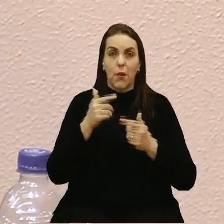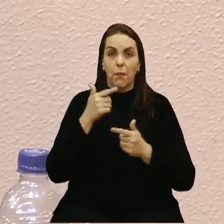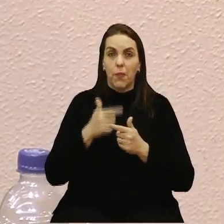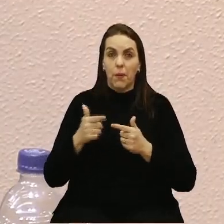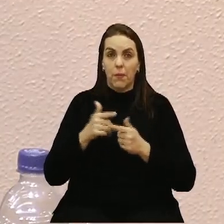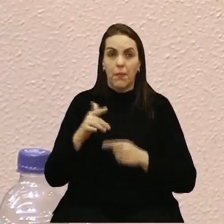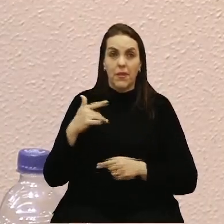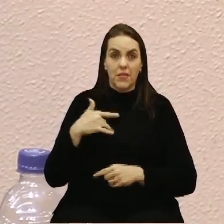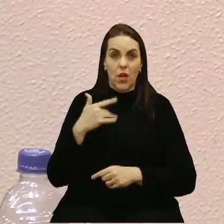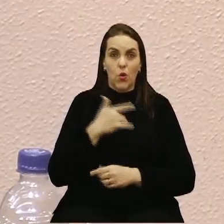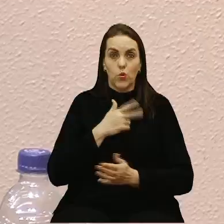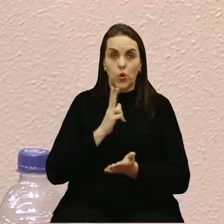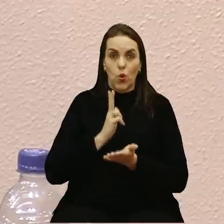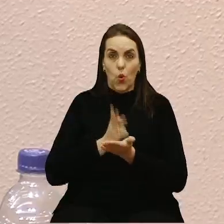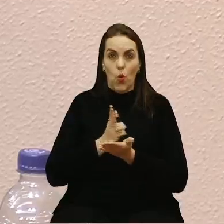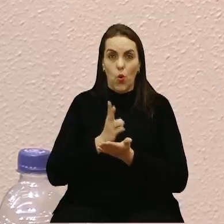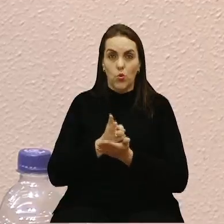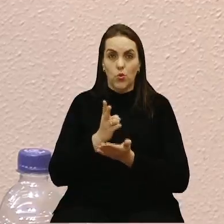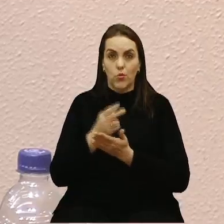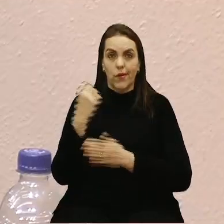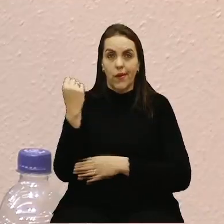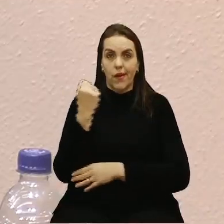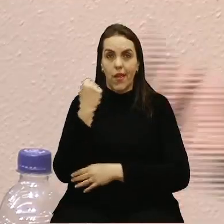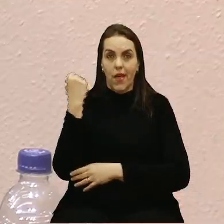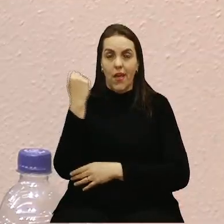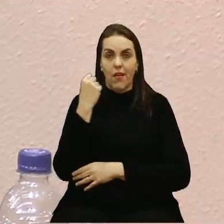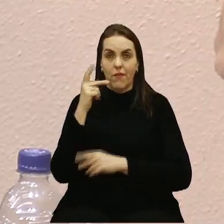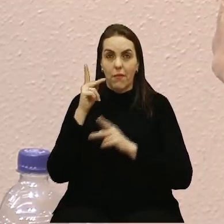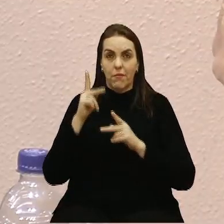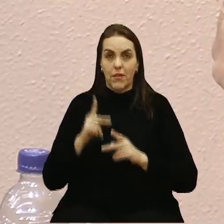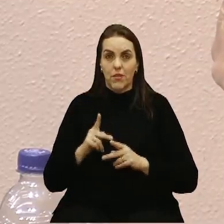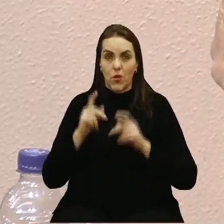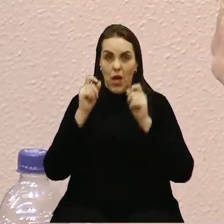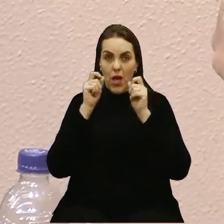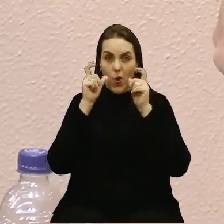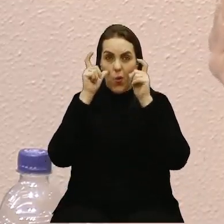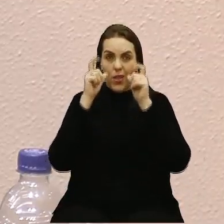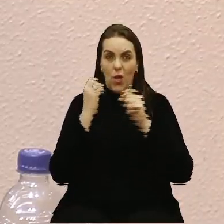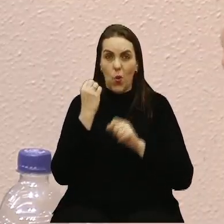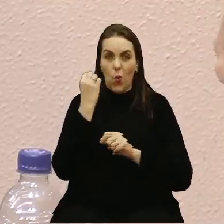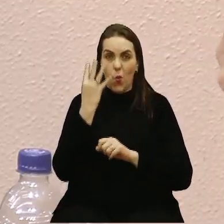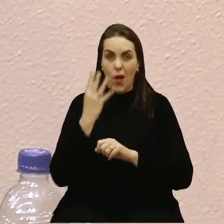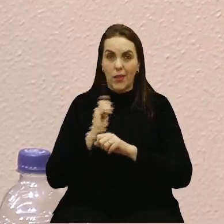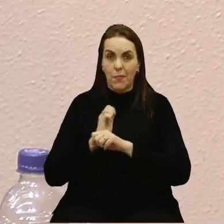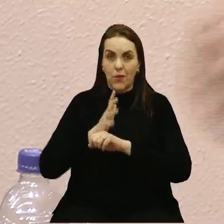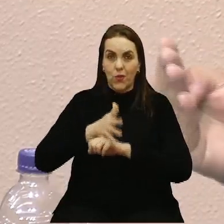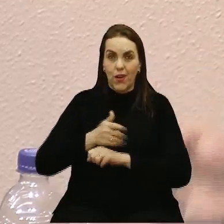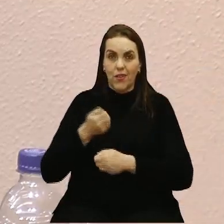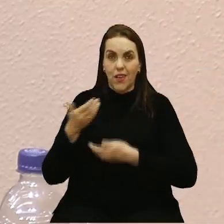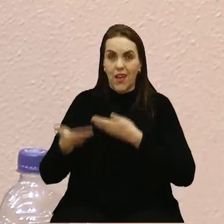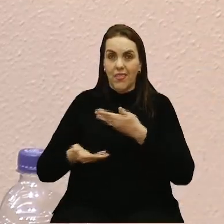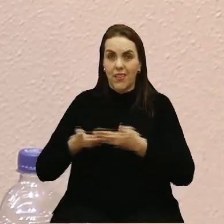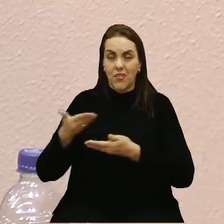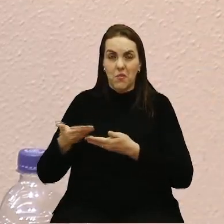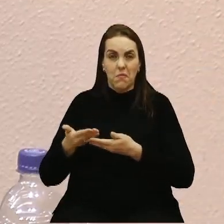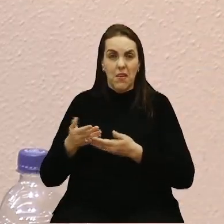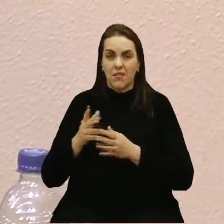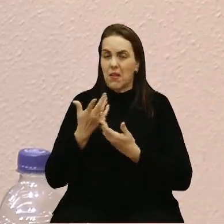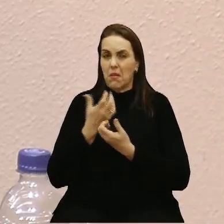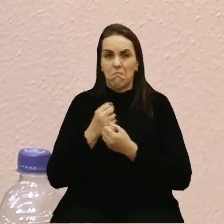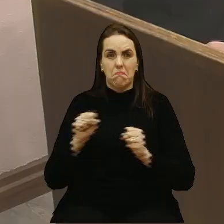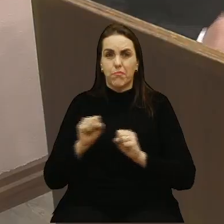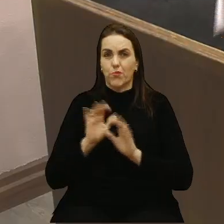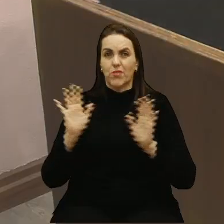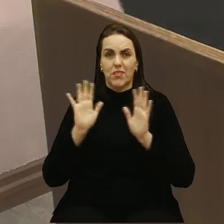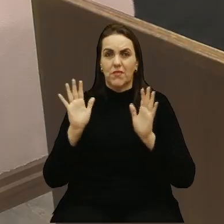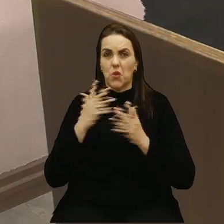saúde segue muito grave e alguém tem que acordar às 4 da manhã para buscar uma consulta é absolutamente inadmissível. Muito